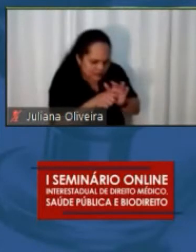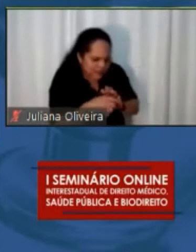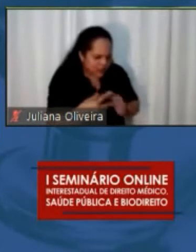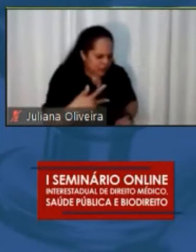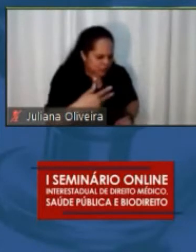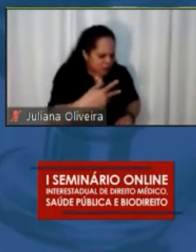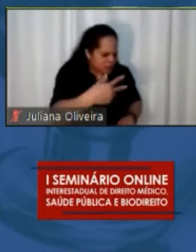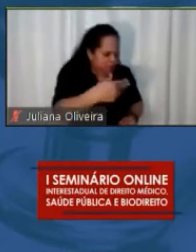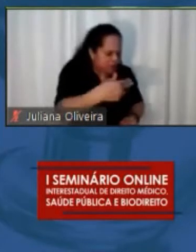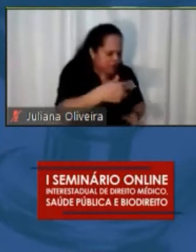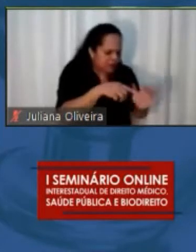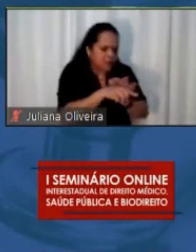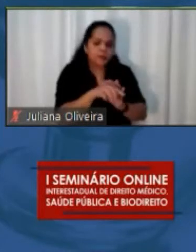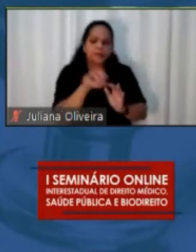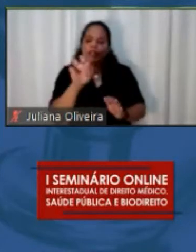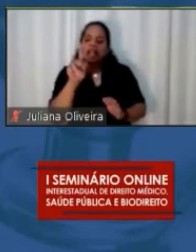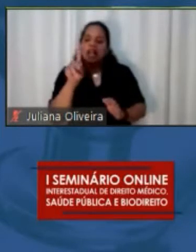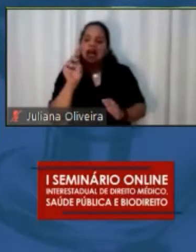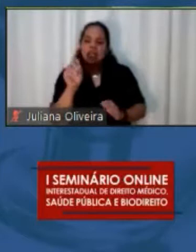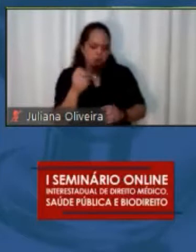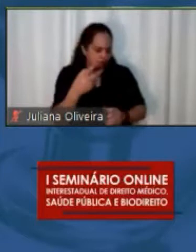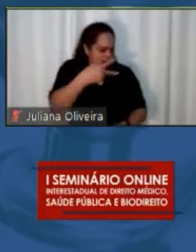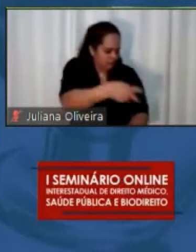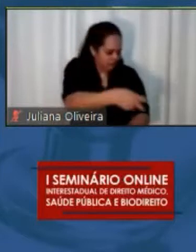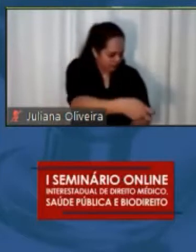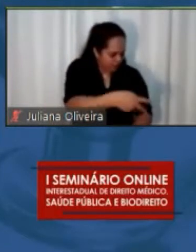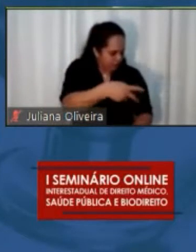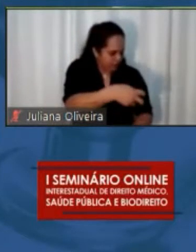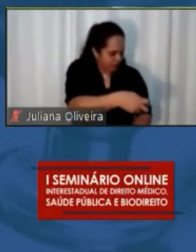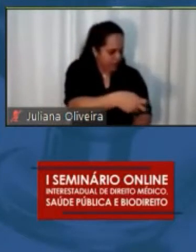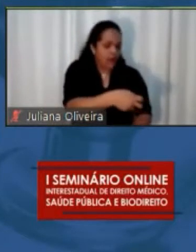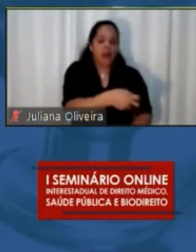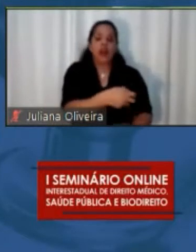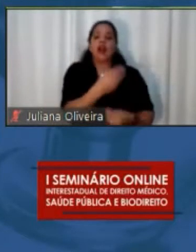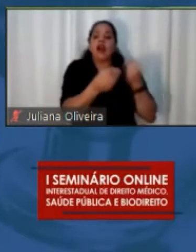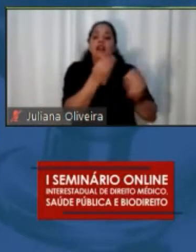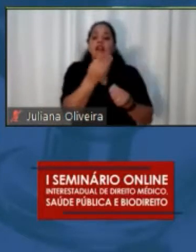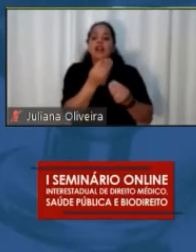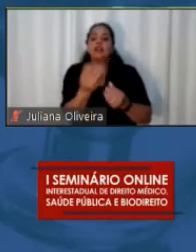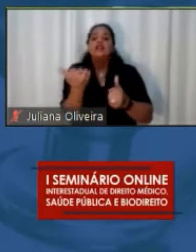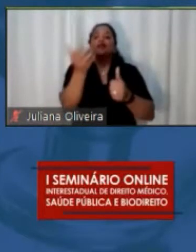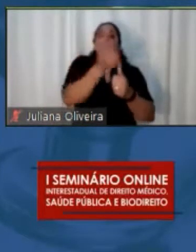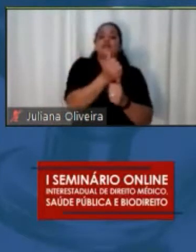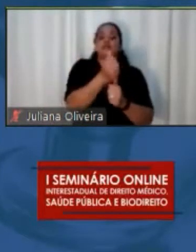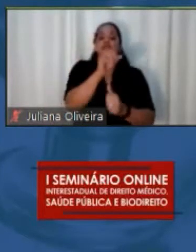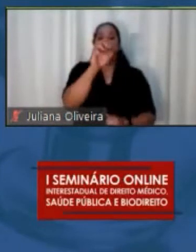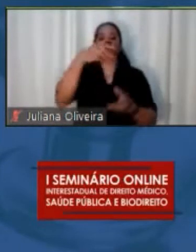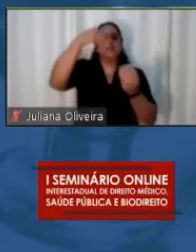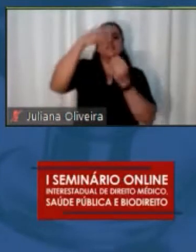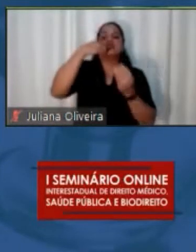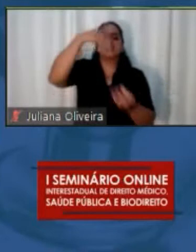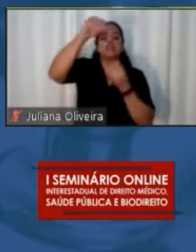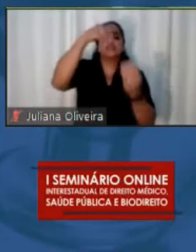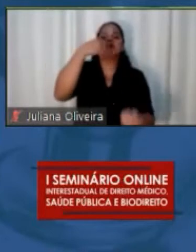eritropoetina reduzia a exposição de transfusão de sangue em cirurgia cardíaca. 11 estudos avaliados envolvendo